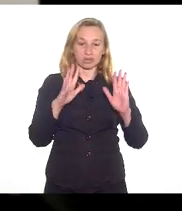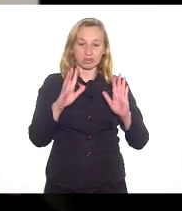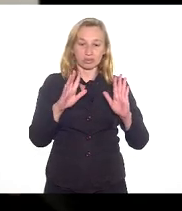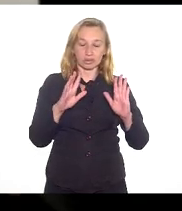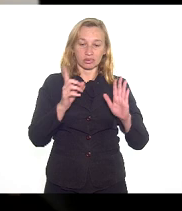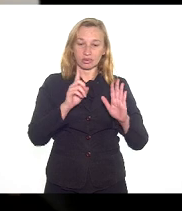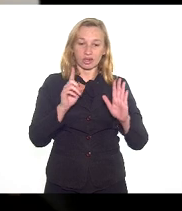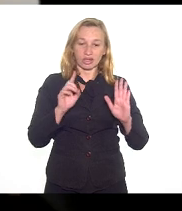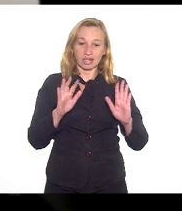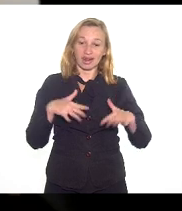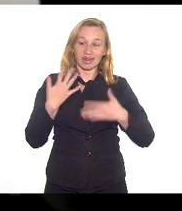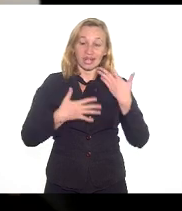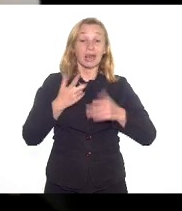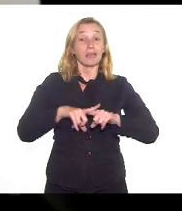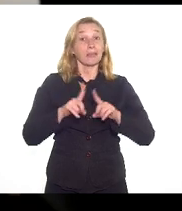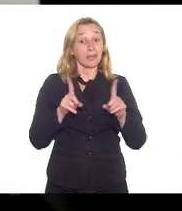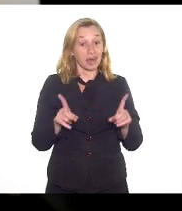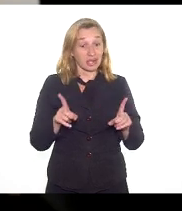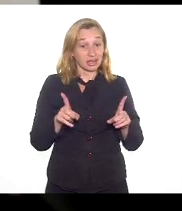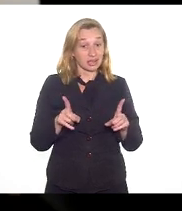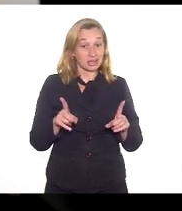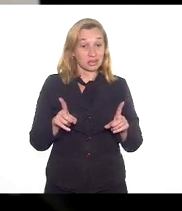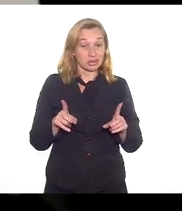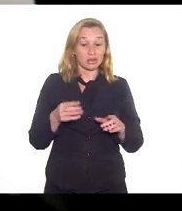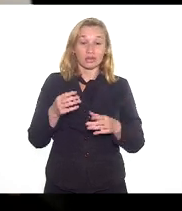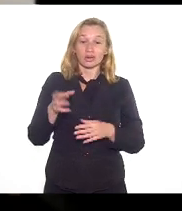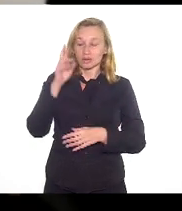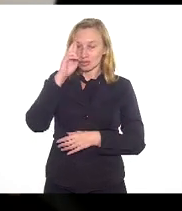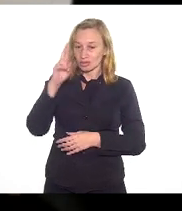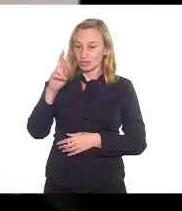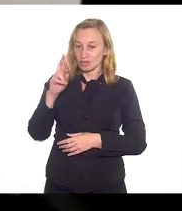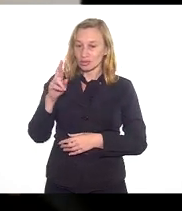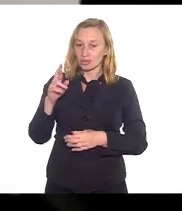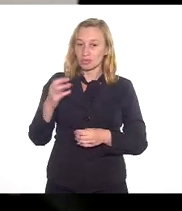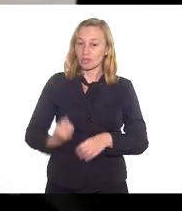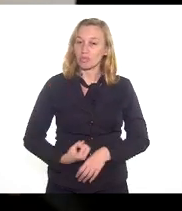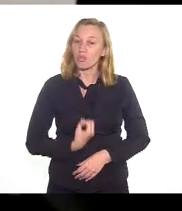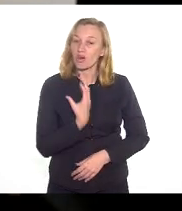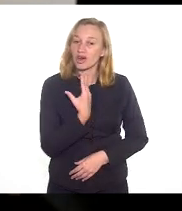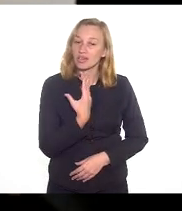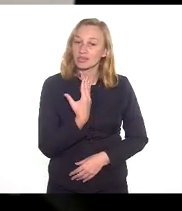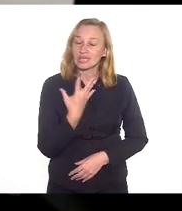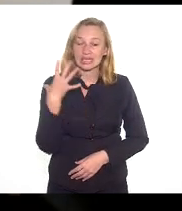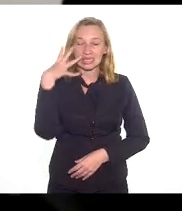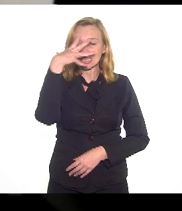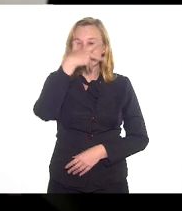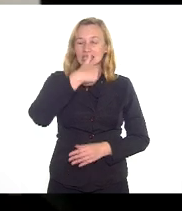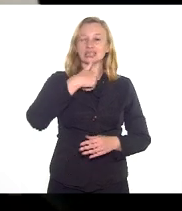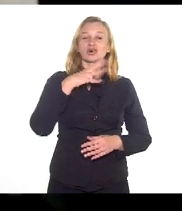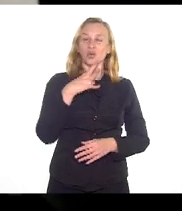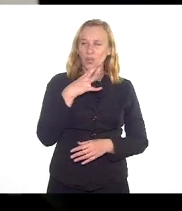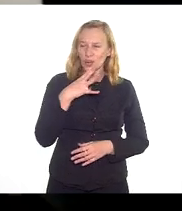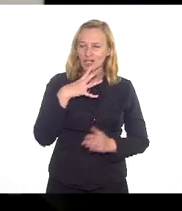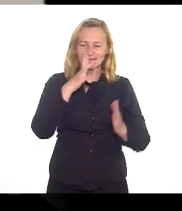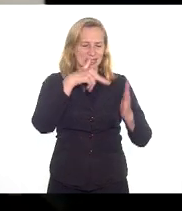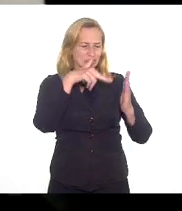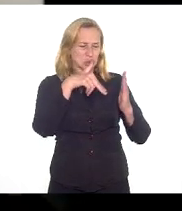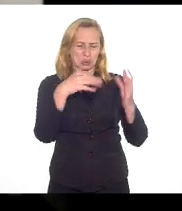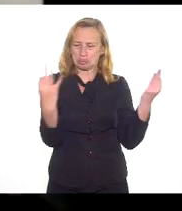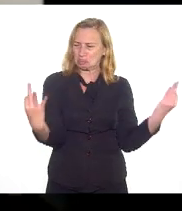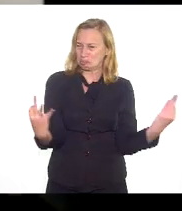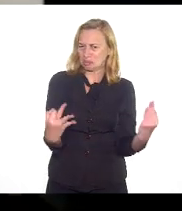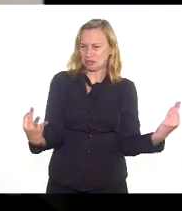comemoração. Mas Vossa Excelência fez um poema bonito. E eu conheço as pinturas do Nelson Sargento, são belíssimas,